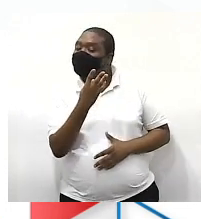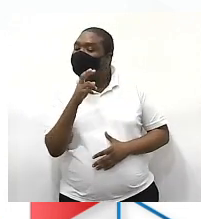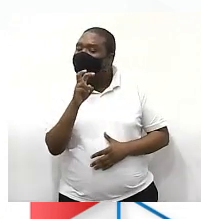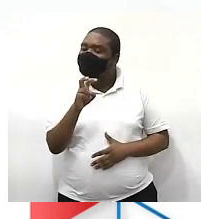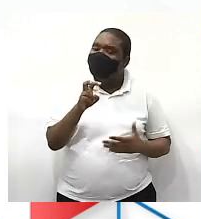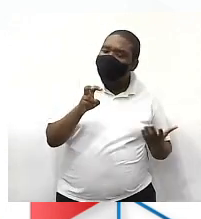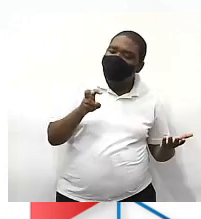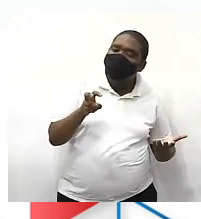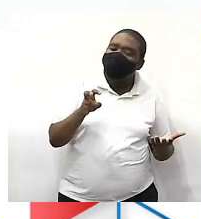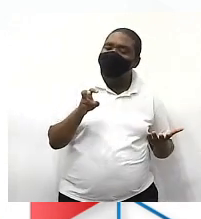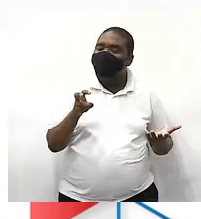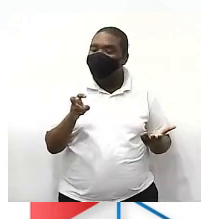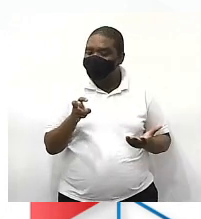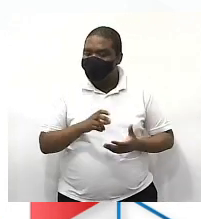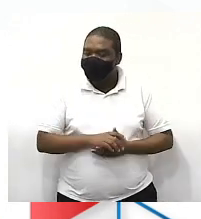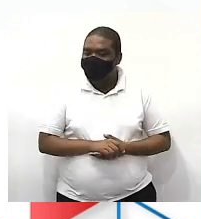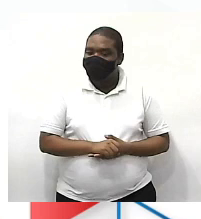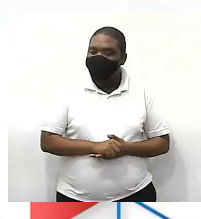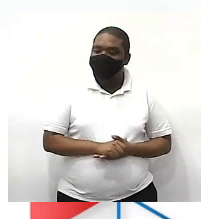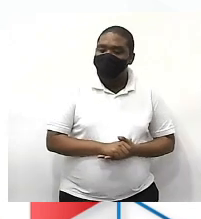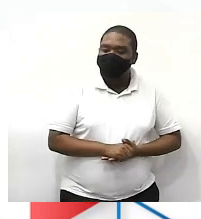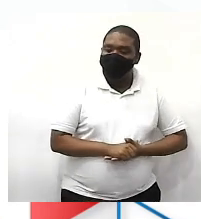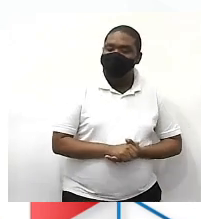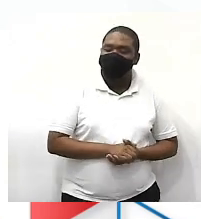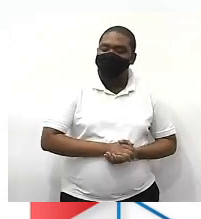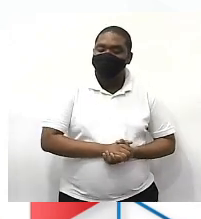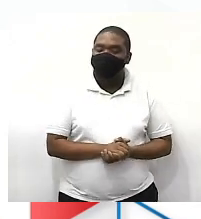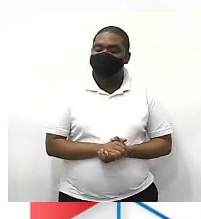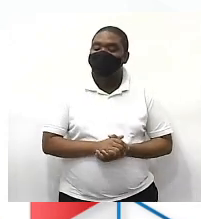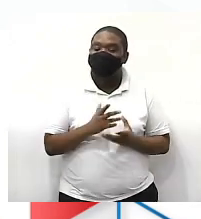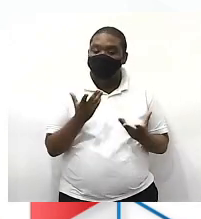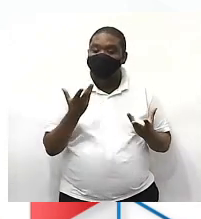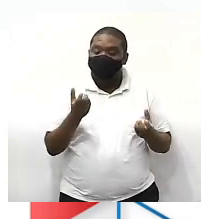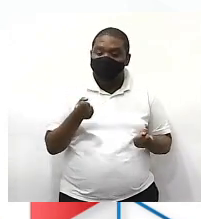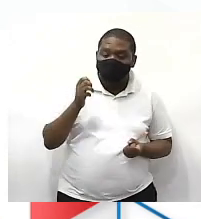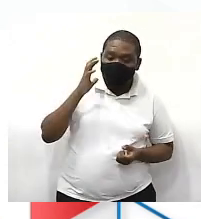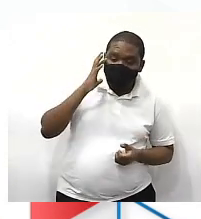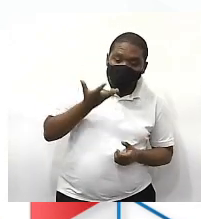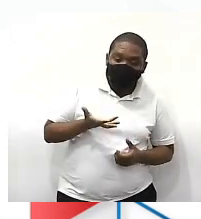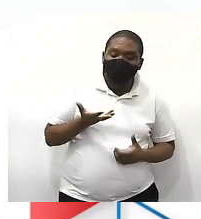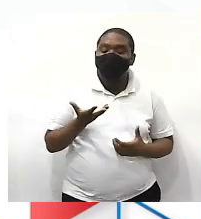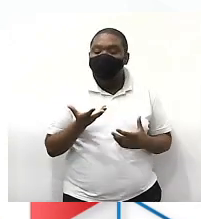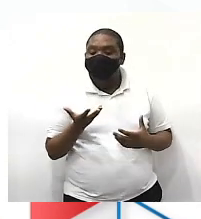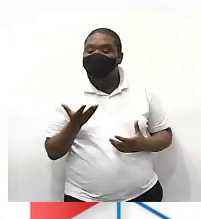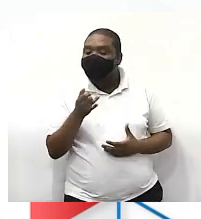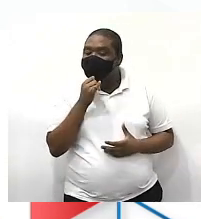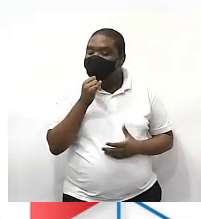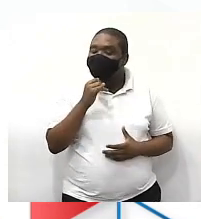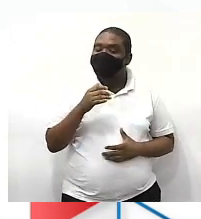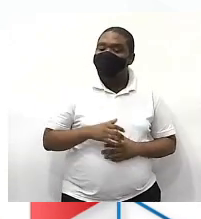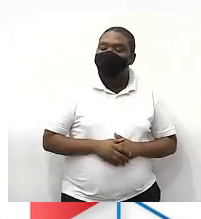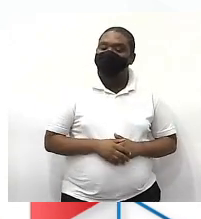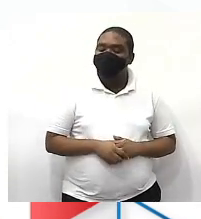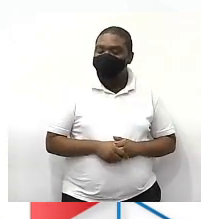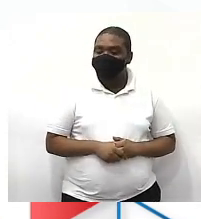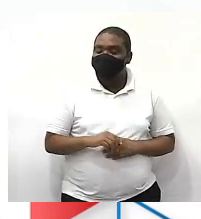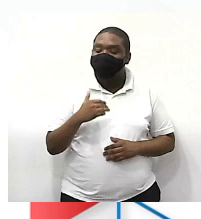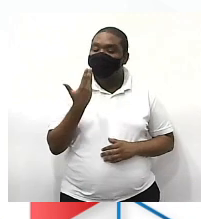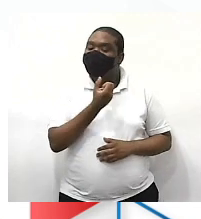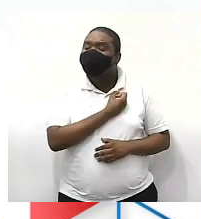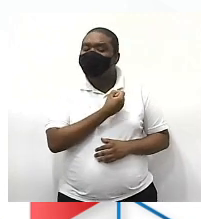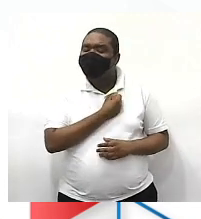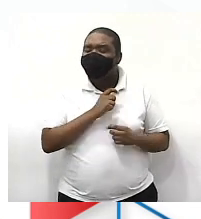345, tá bom? Aí, a partir disso, nós vamos resolver 2 itens. Qual é o número da próxima senha a